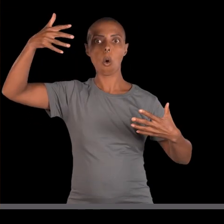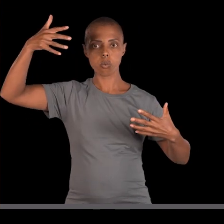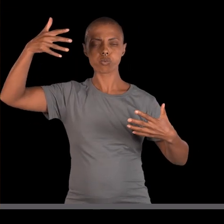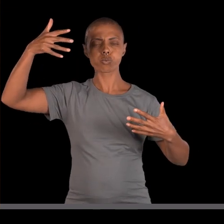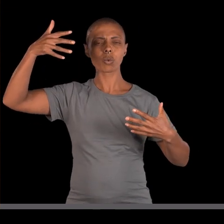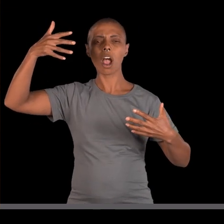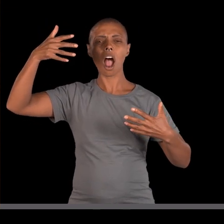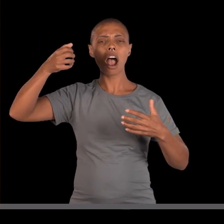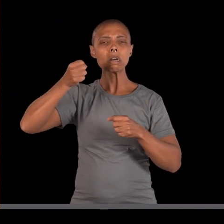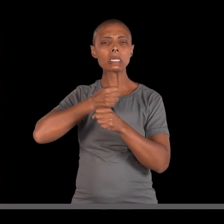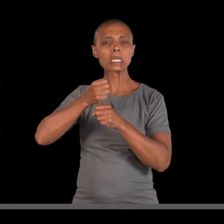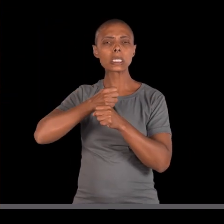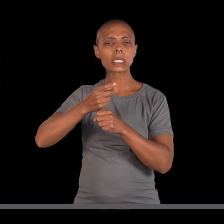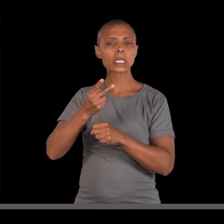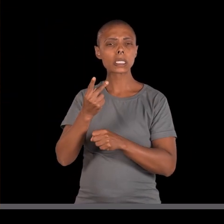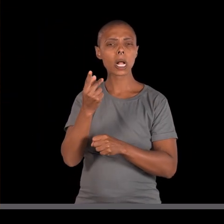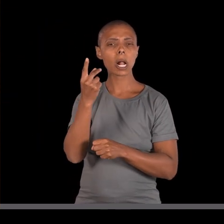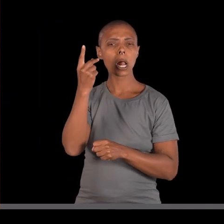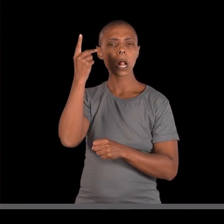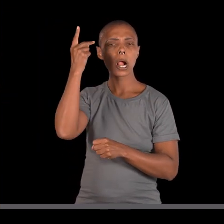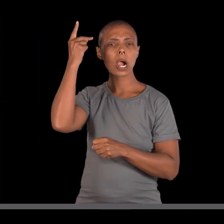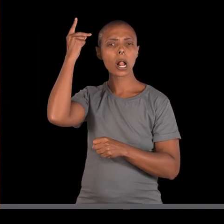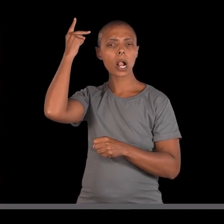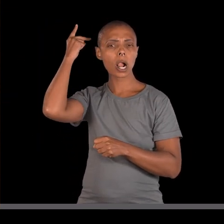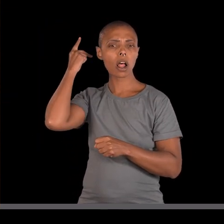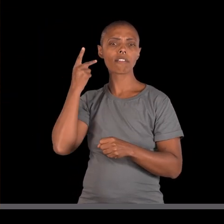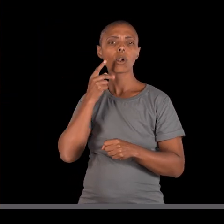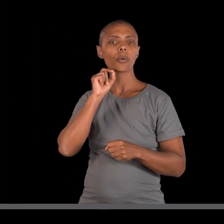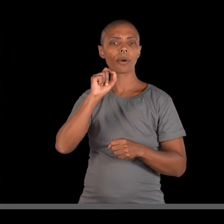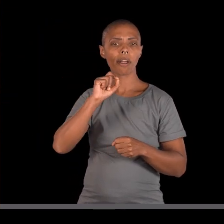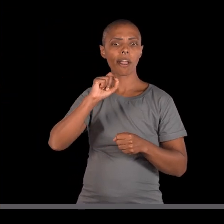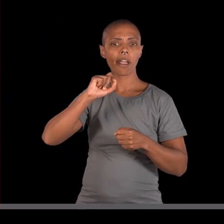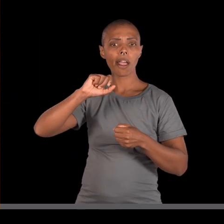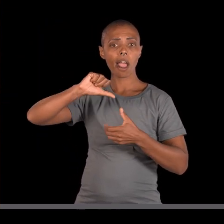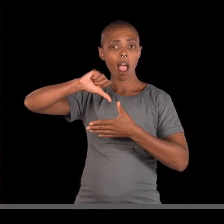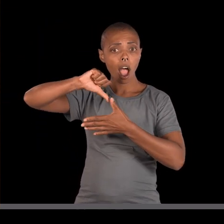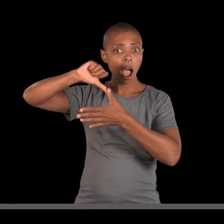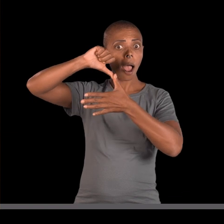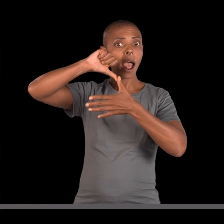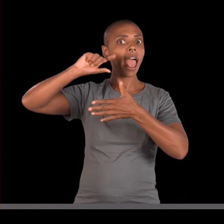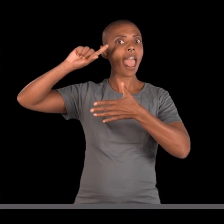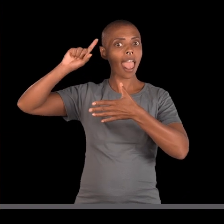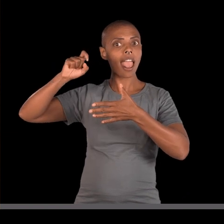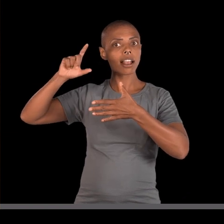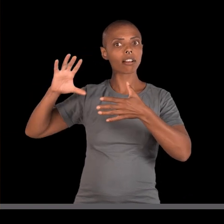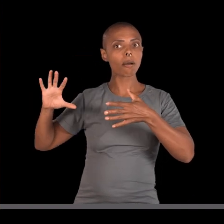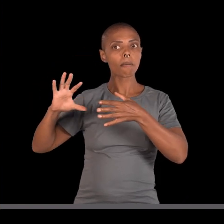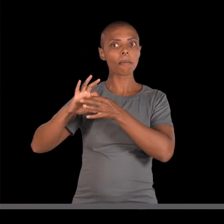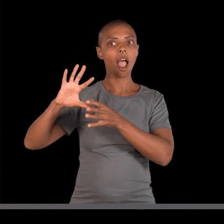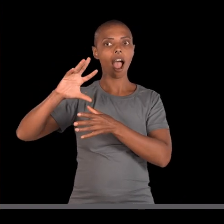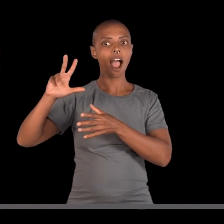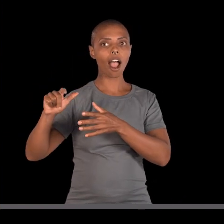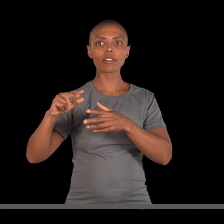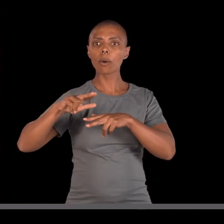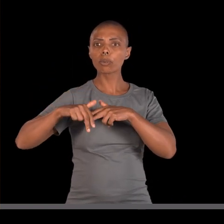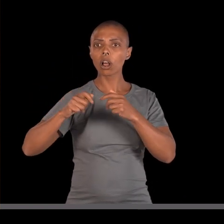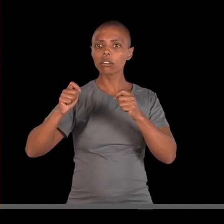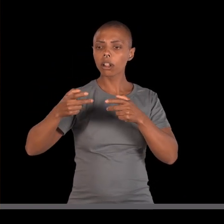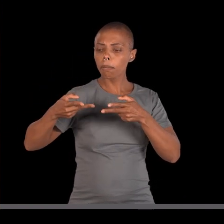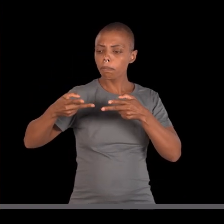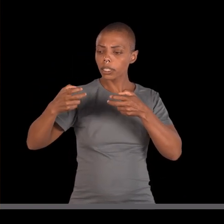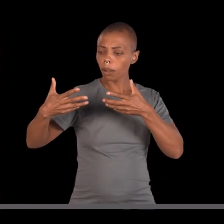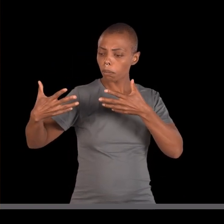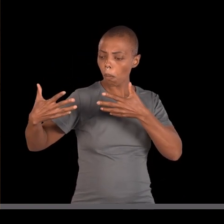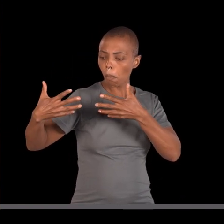Pangeia, há 65 milhões de anos, um pouco mais, um pouco menos. Isso indica que a América do Sul esteve unida à África por causa do